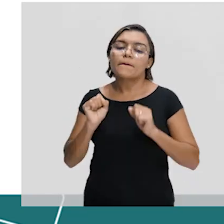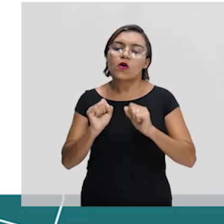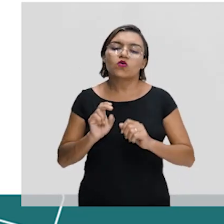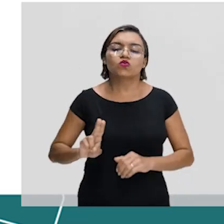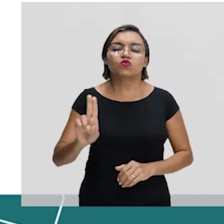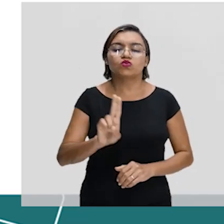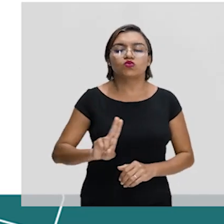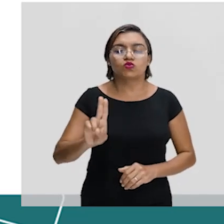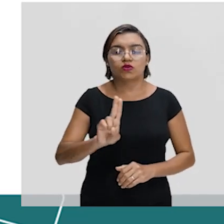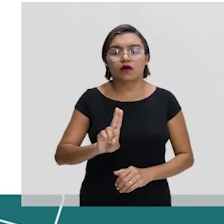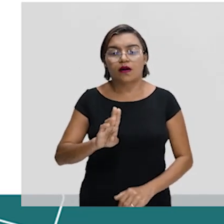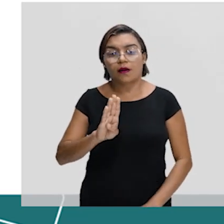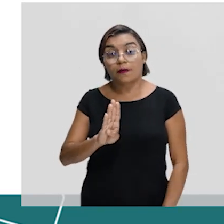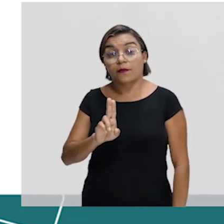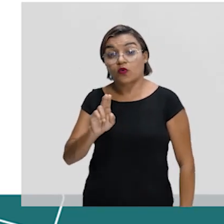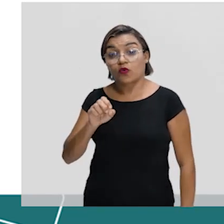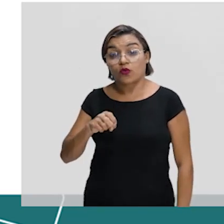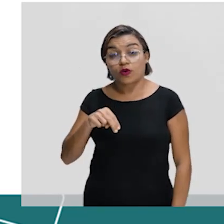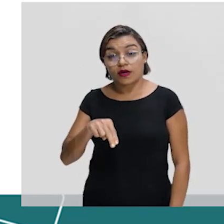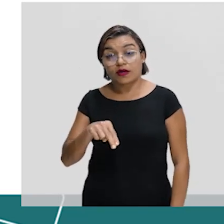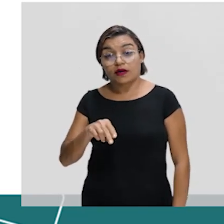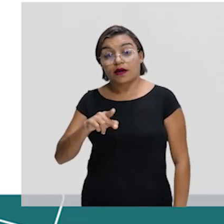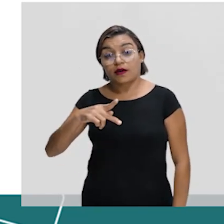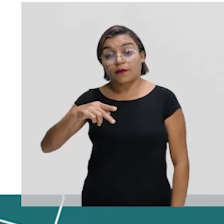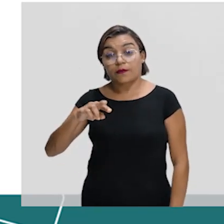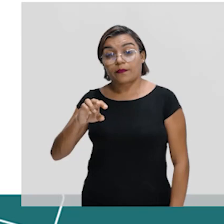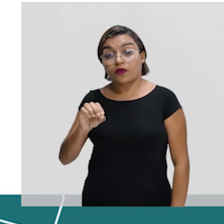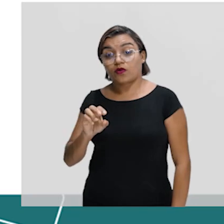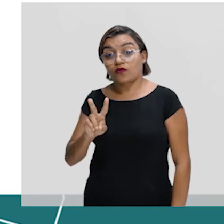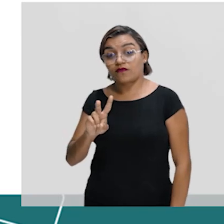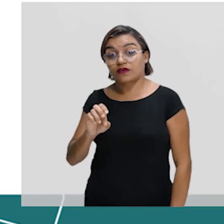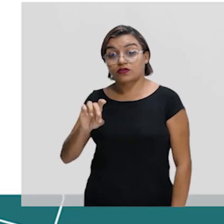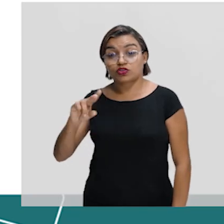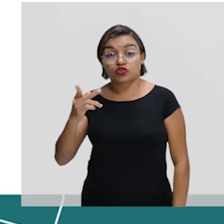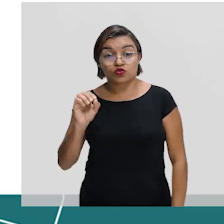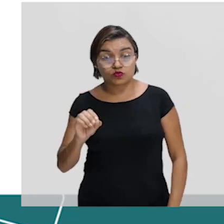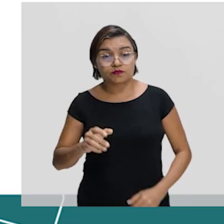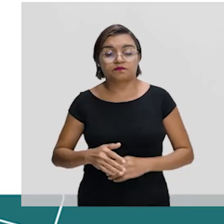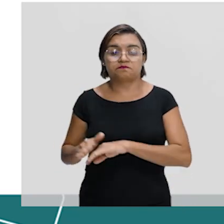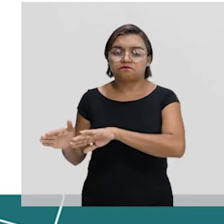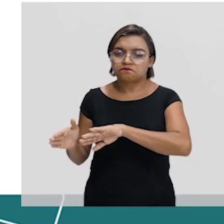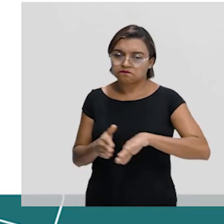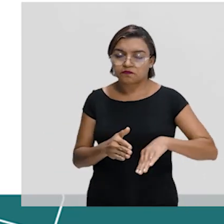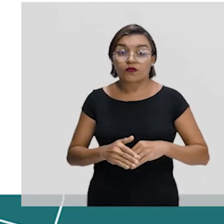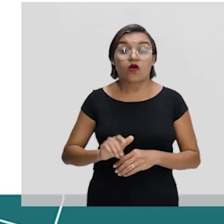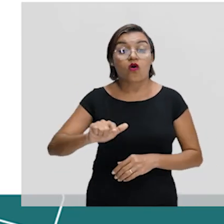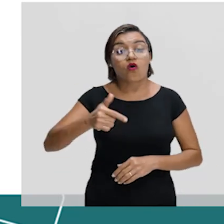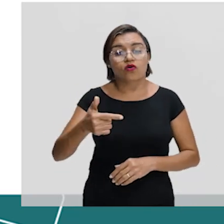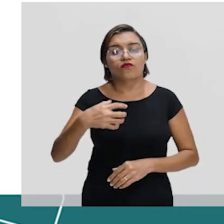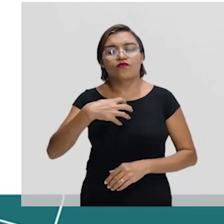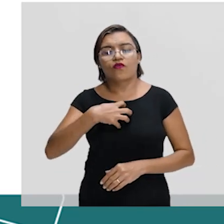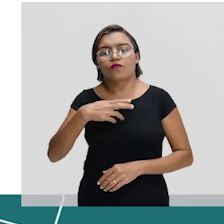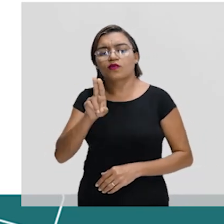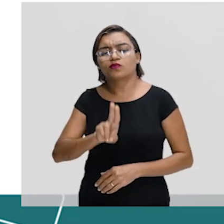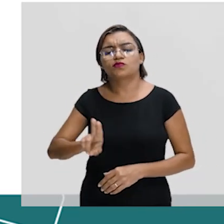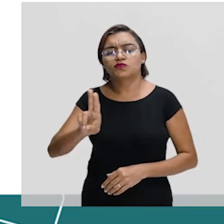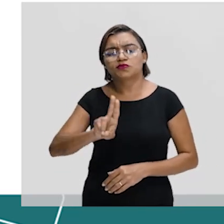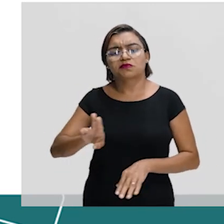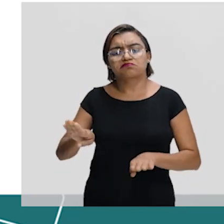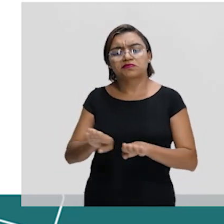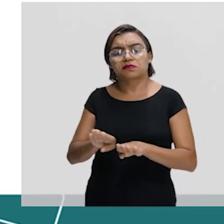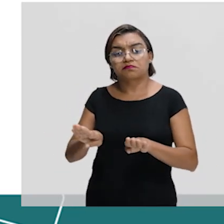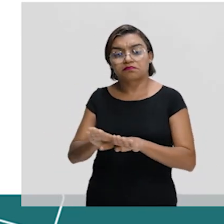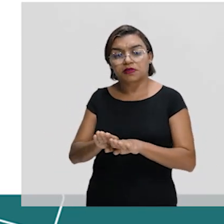também buen provecho. Não está errado. Uma outra forma de usar, tá?